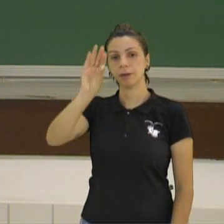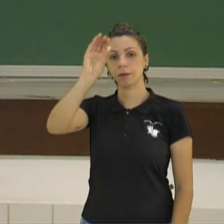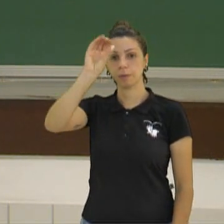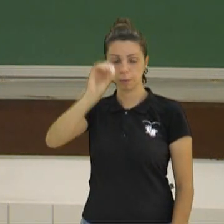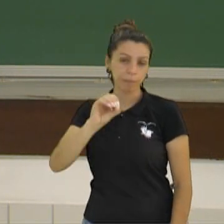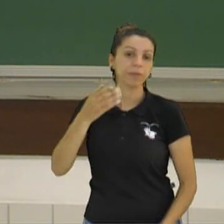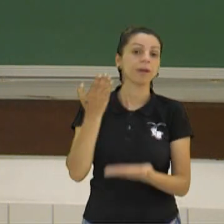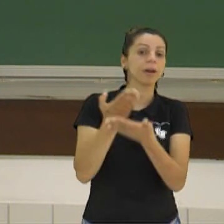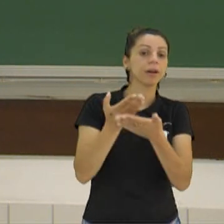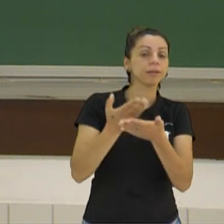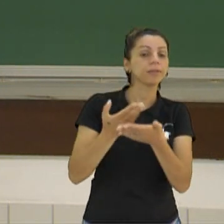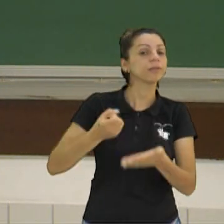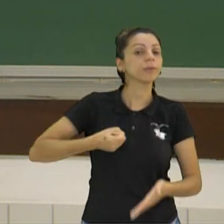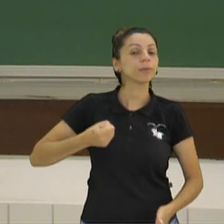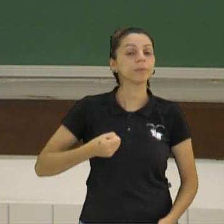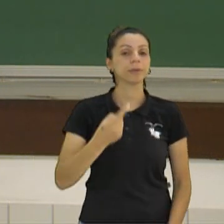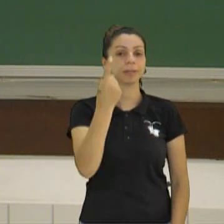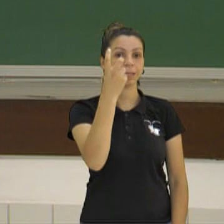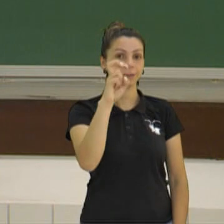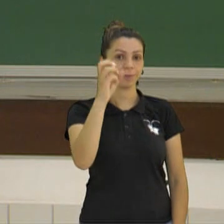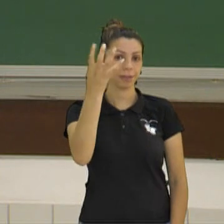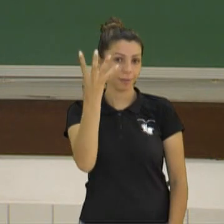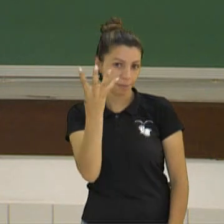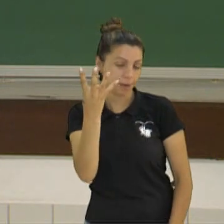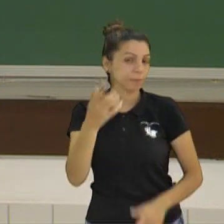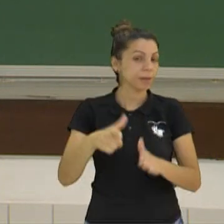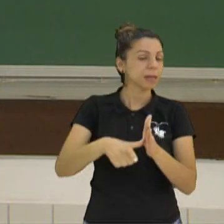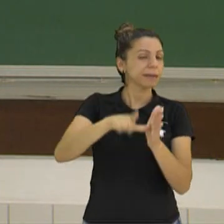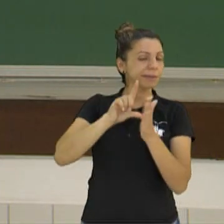matemática. E antes da gente começar, os nossos recadinhos.